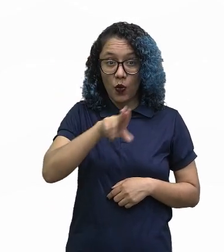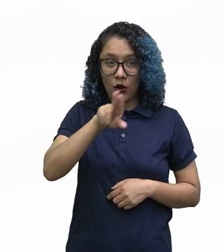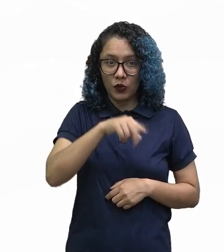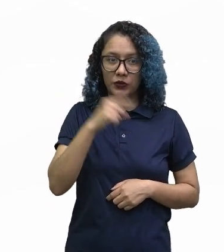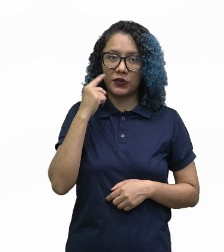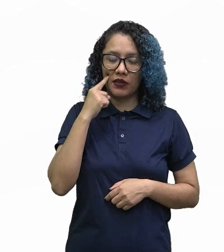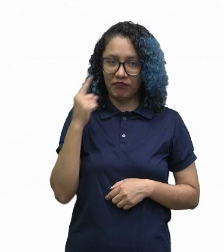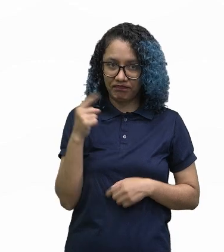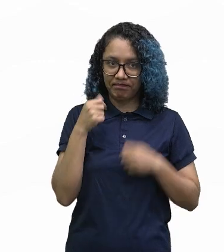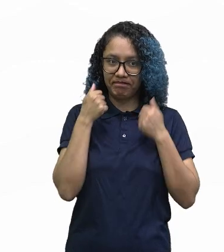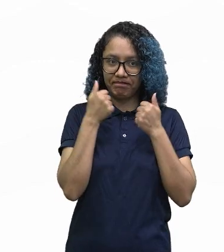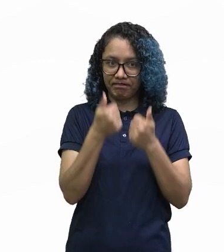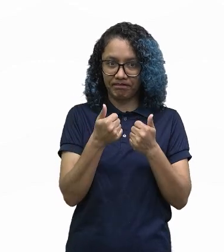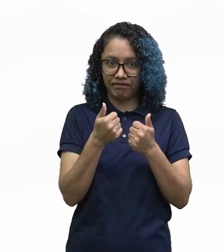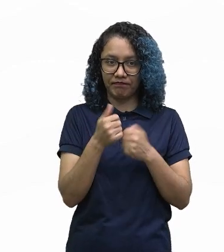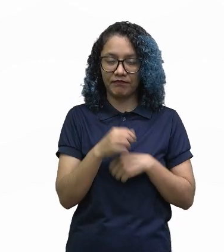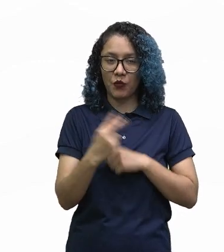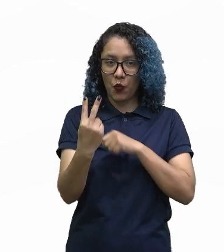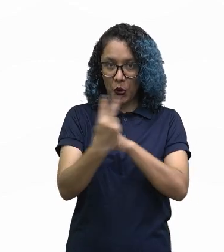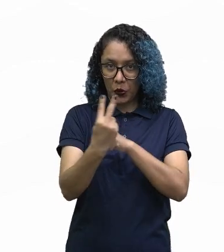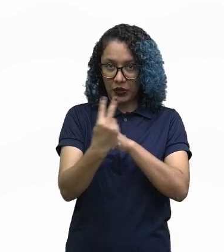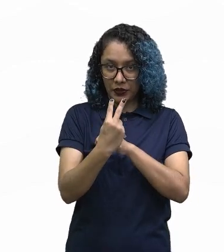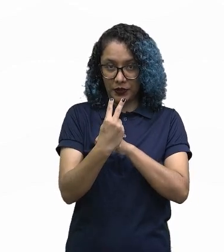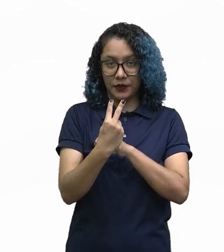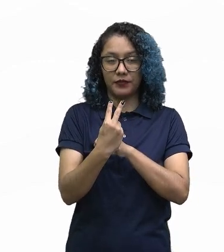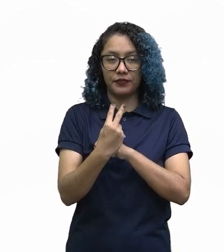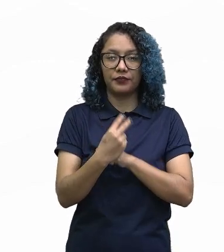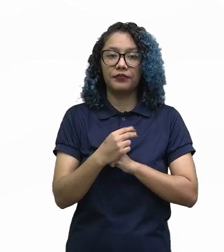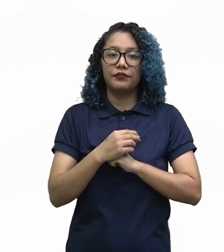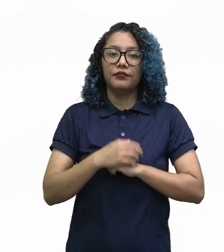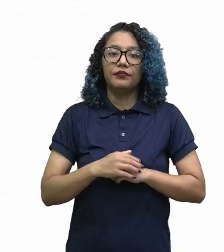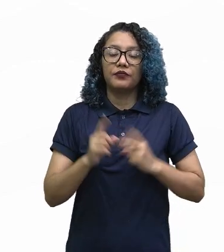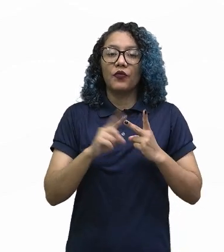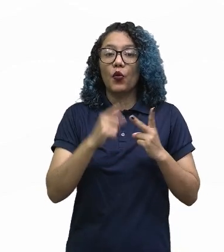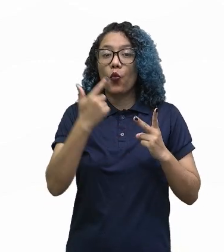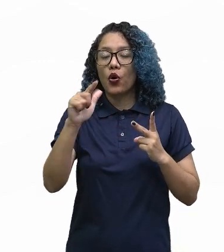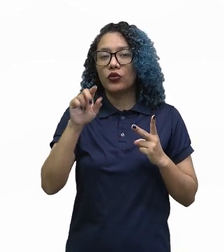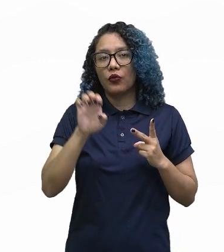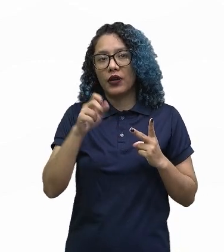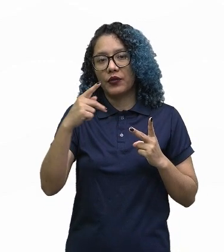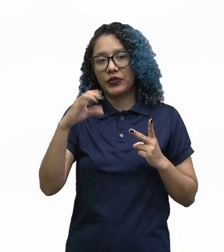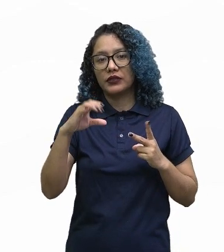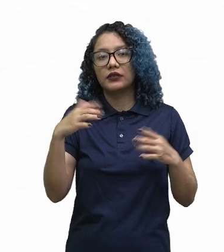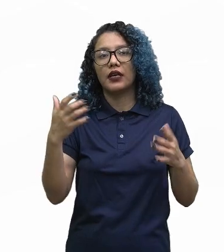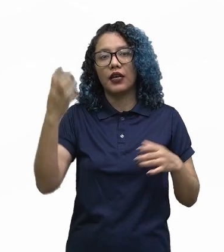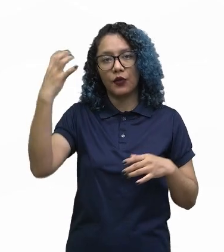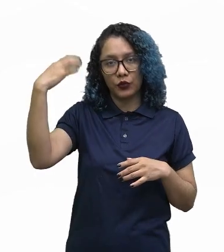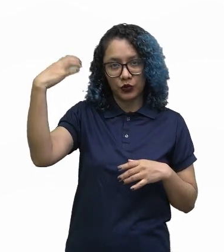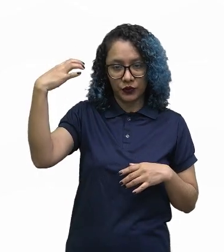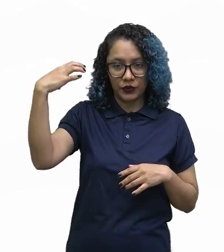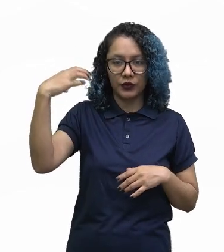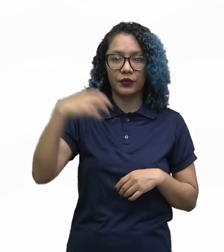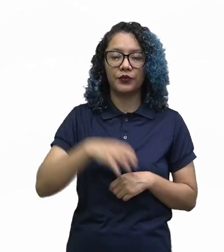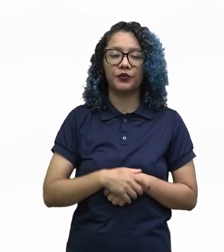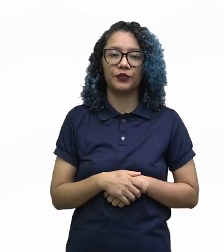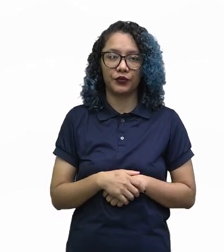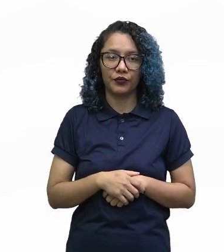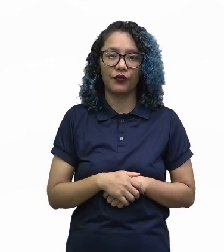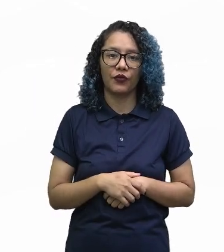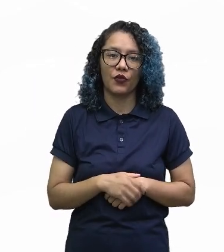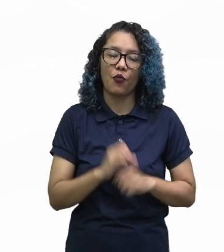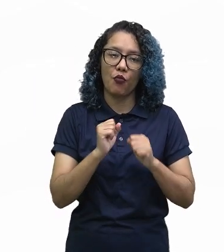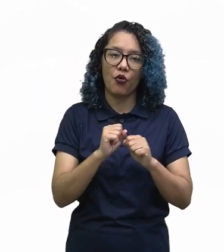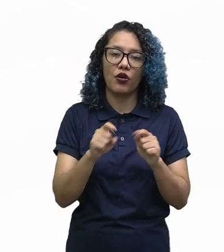tá? Então a pessoa está ali se protegendo. Já no EPC, nós temos ali o chuveiro, tá? Esse chuveiro também pode vir